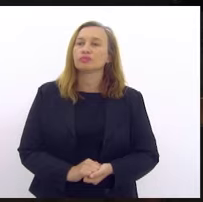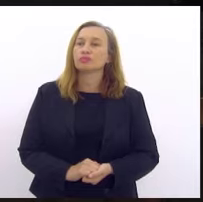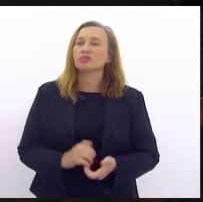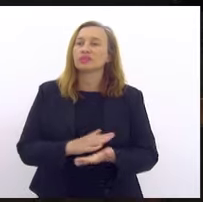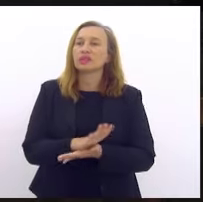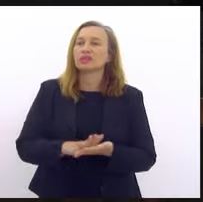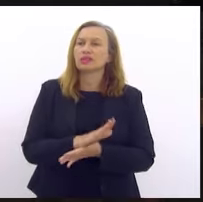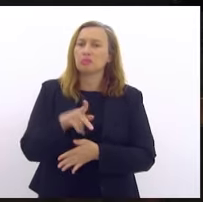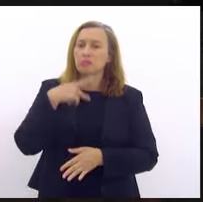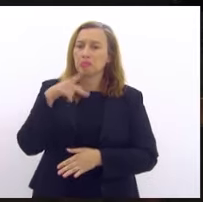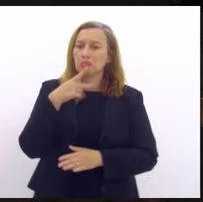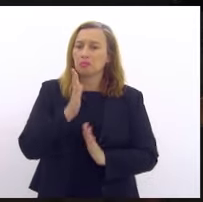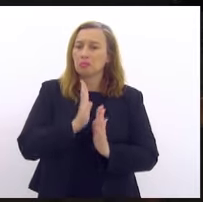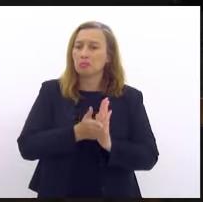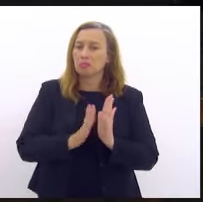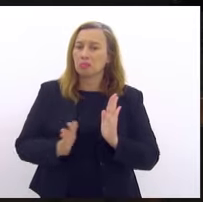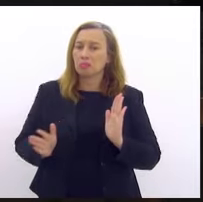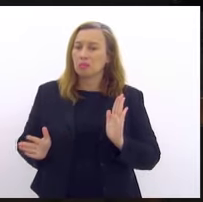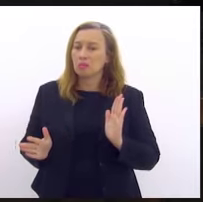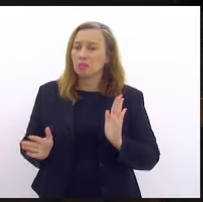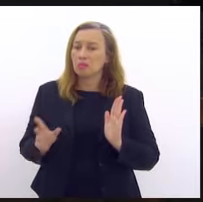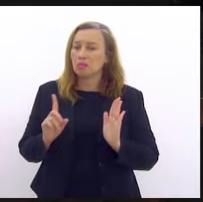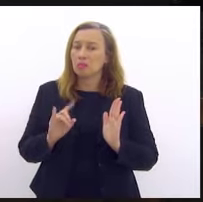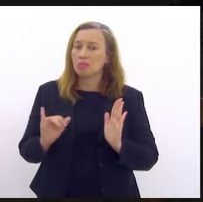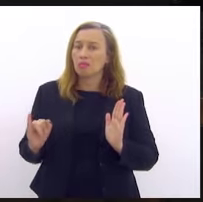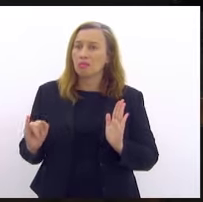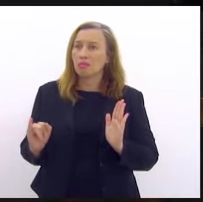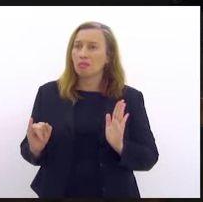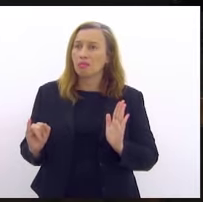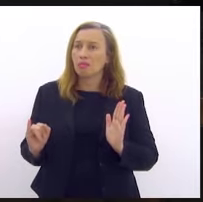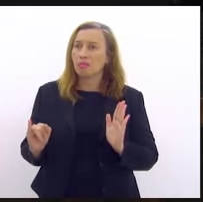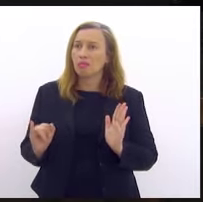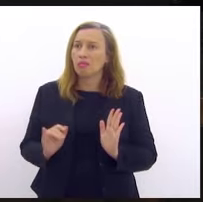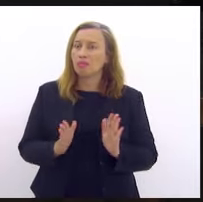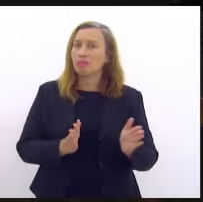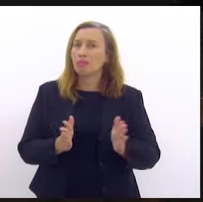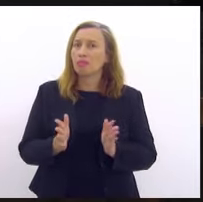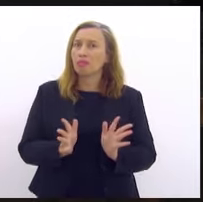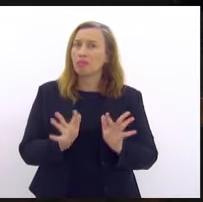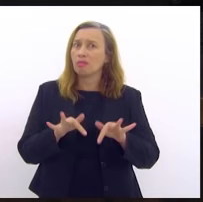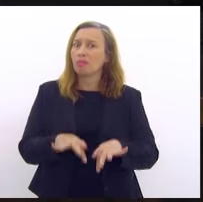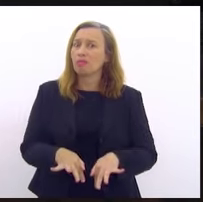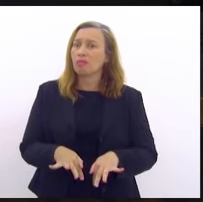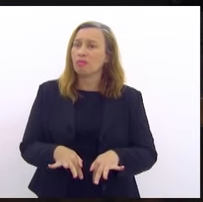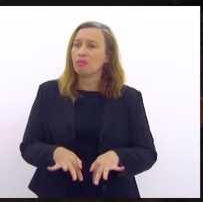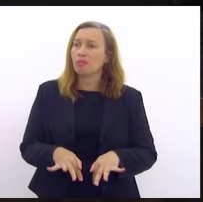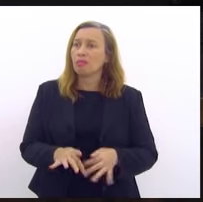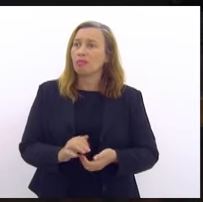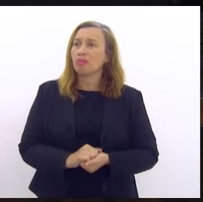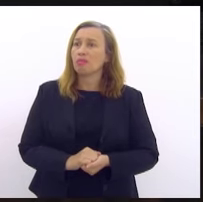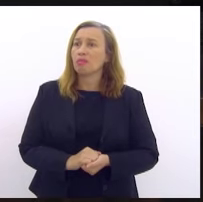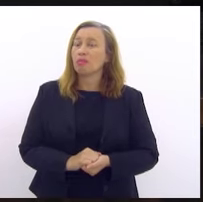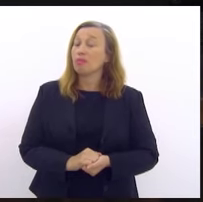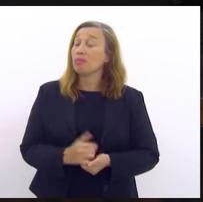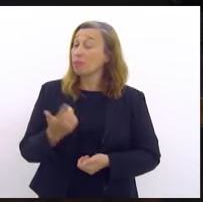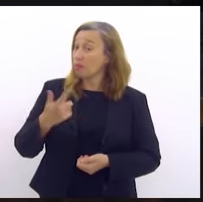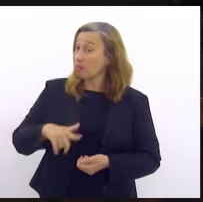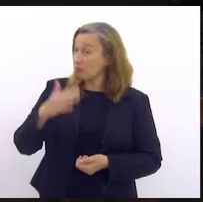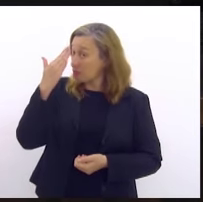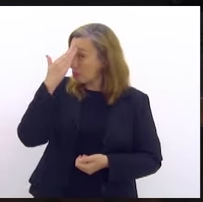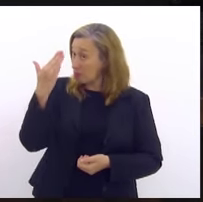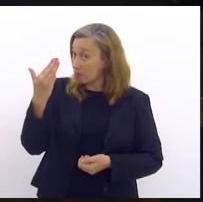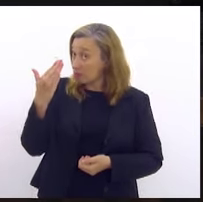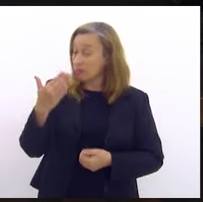Nada mais havendo a tratar na ordem do dia, passa-se ao expediente final. Mais uma vez, eu agradeço,